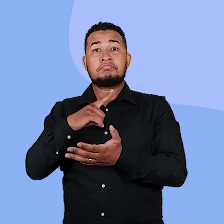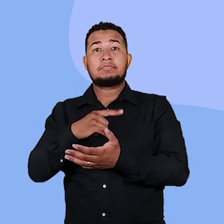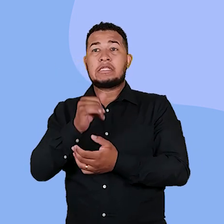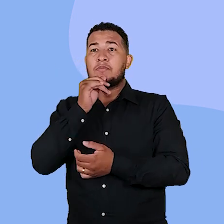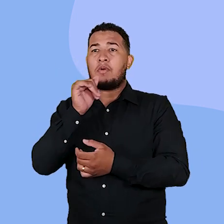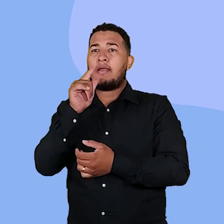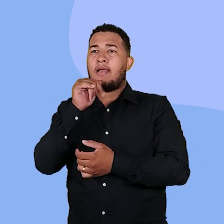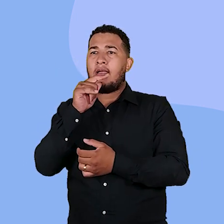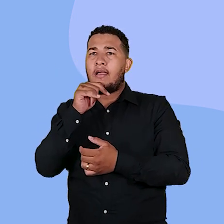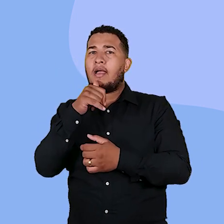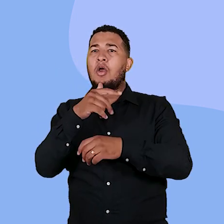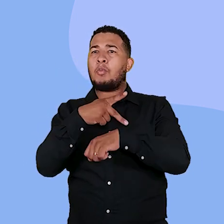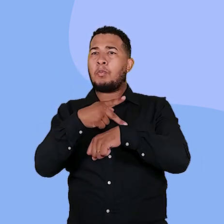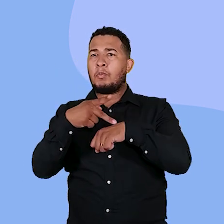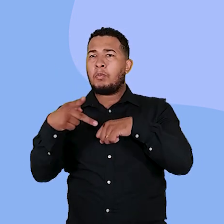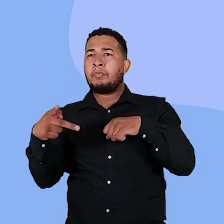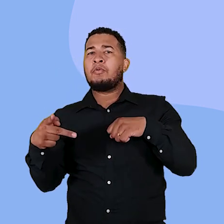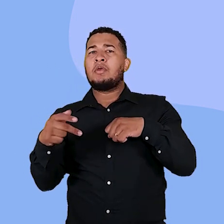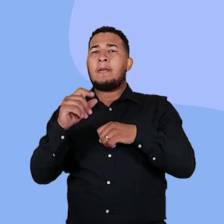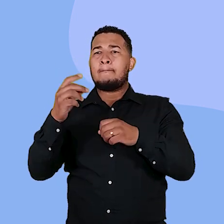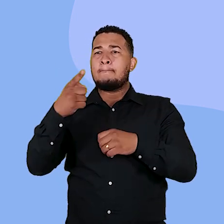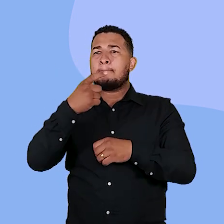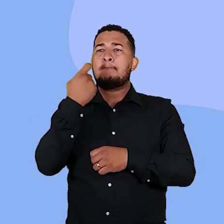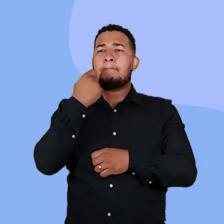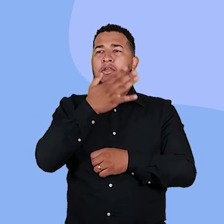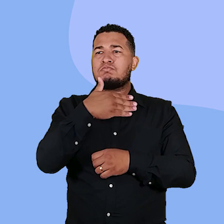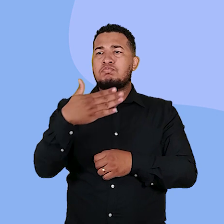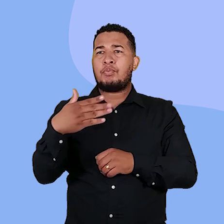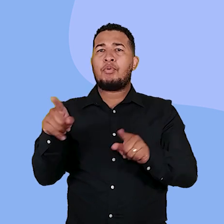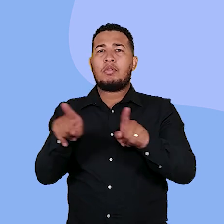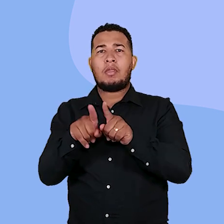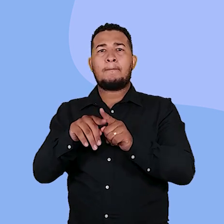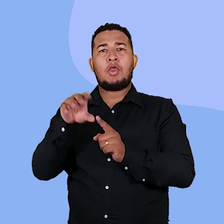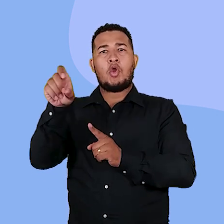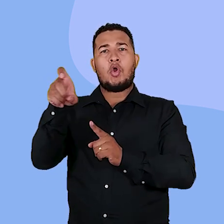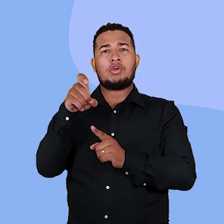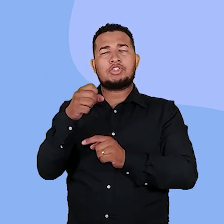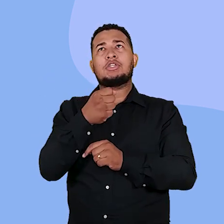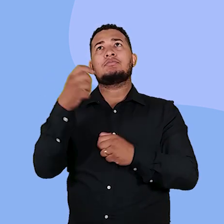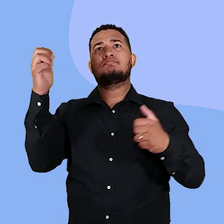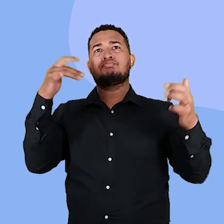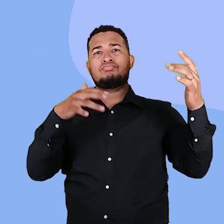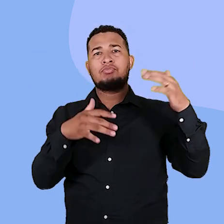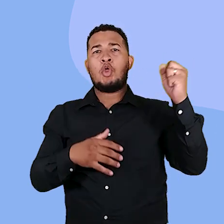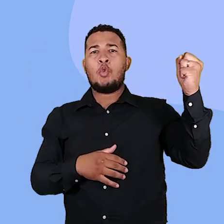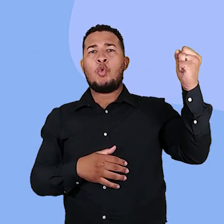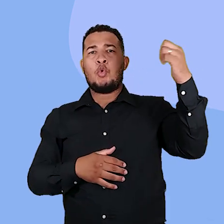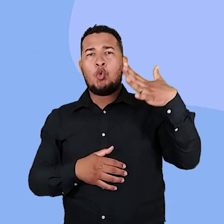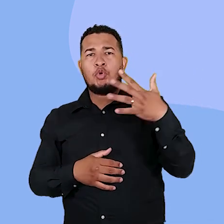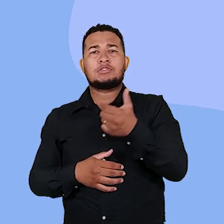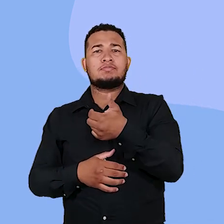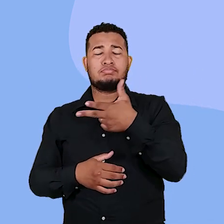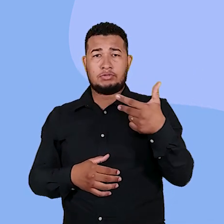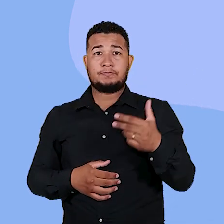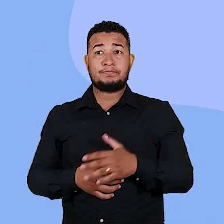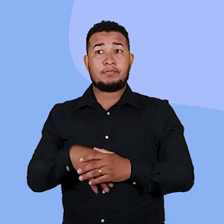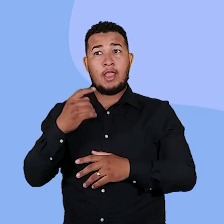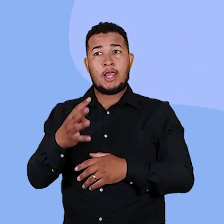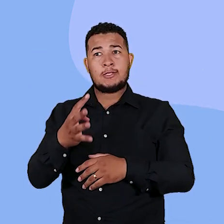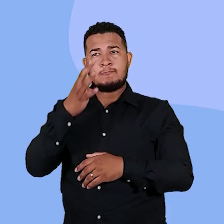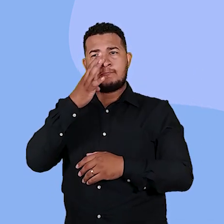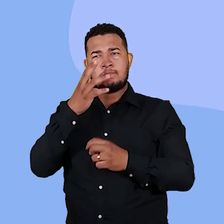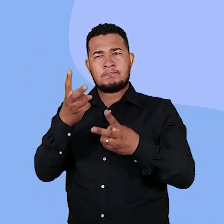vegetação original, água límpida, peixes variados, sistemas de iluminação e de oxigenação da água. Diante